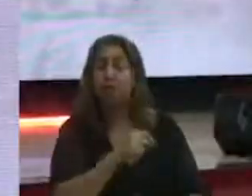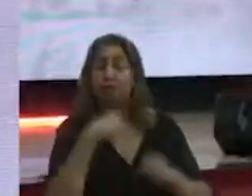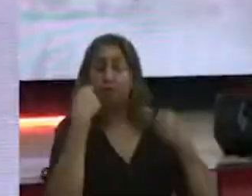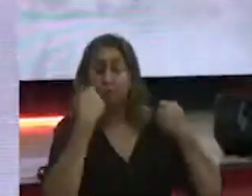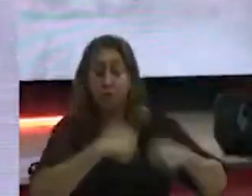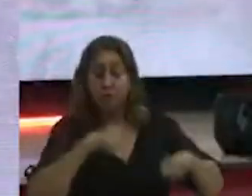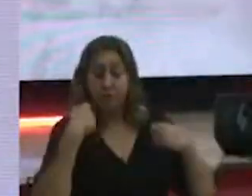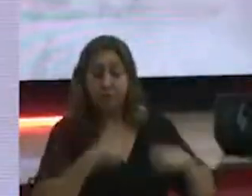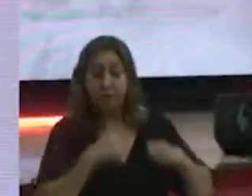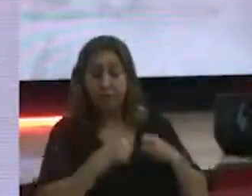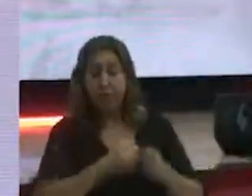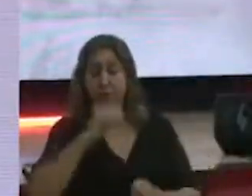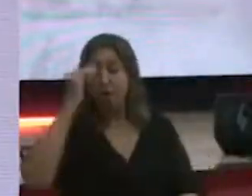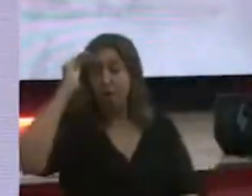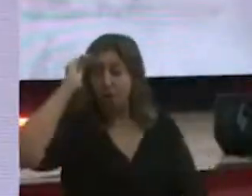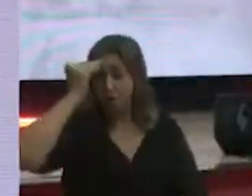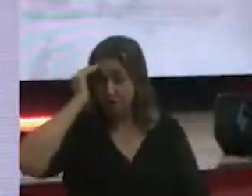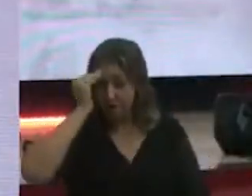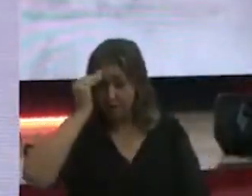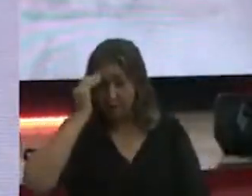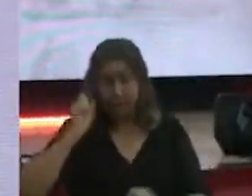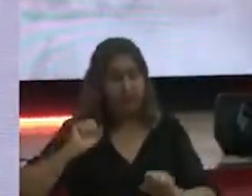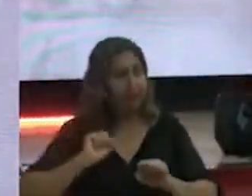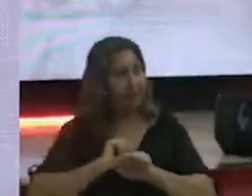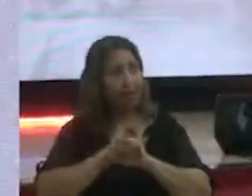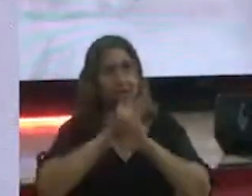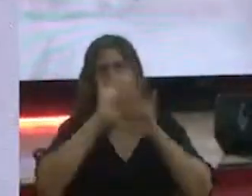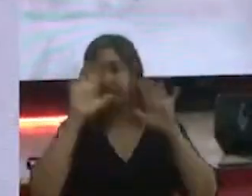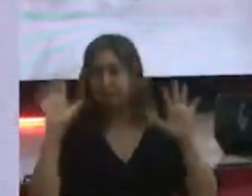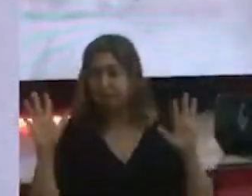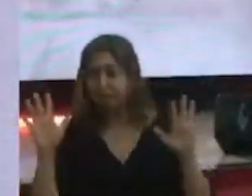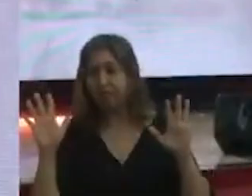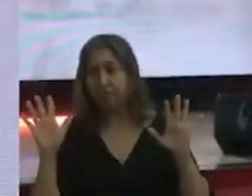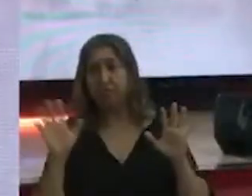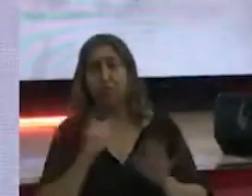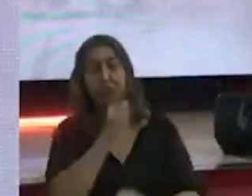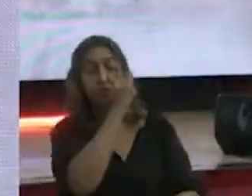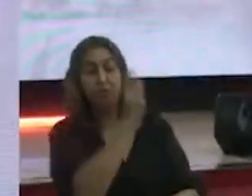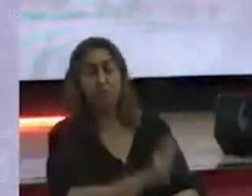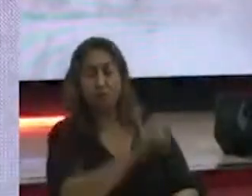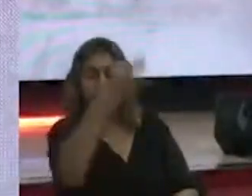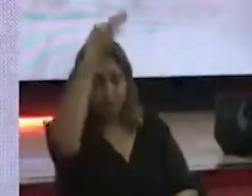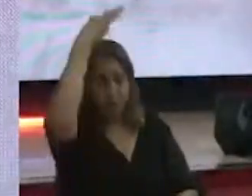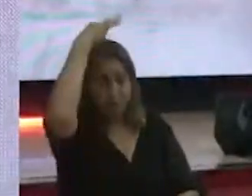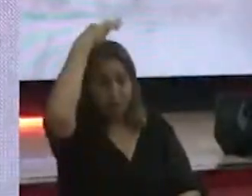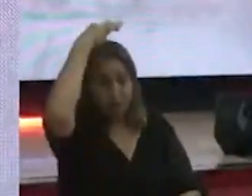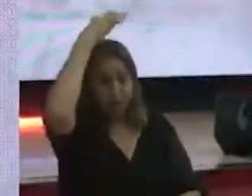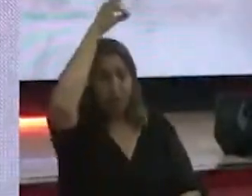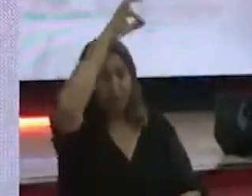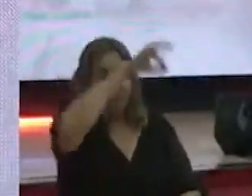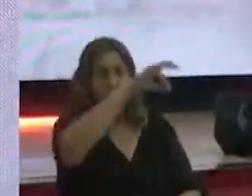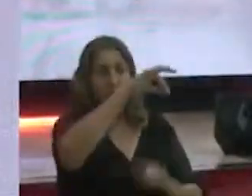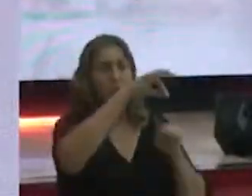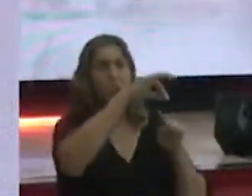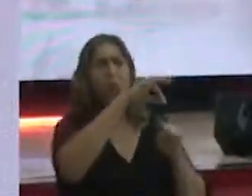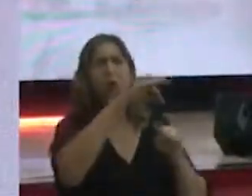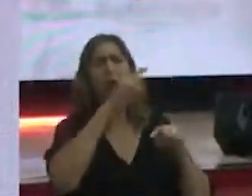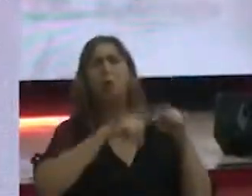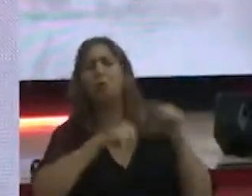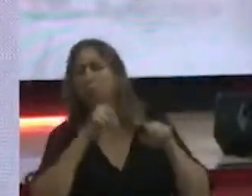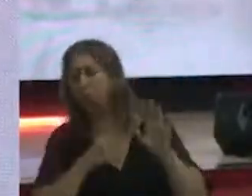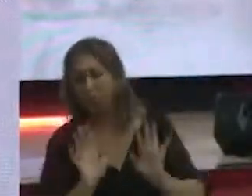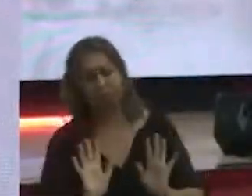precisamos entender muito claramente que o espírito santo não é um